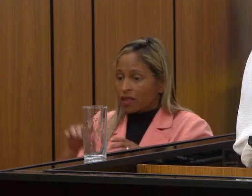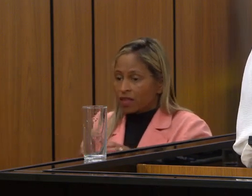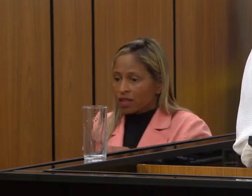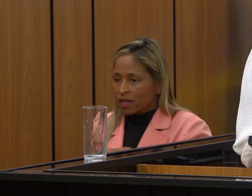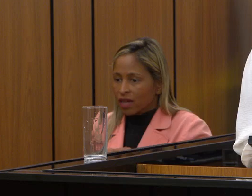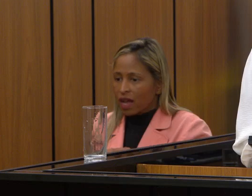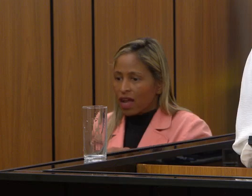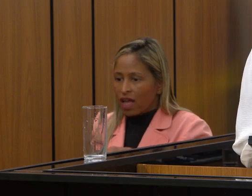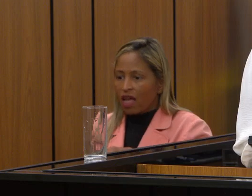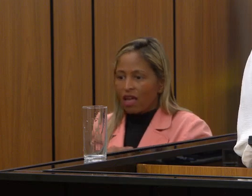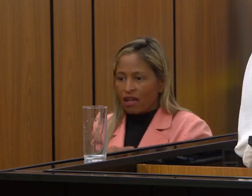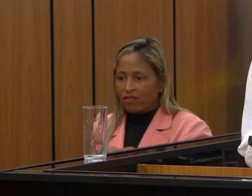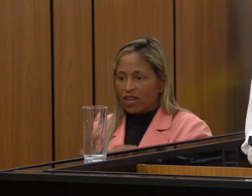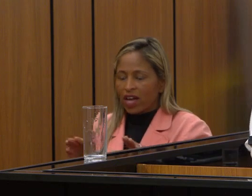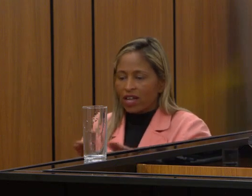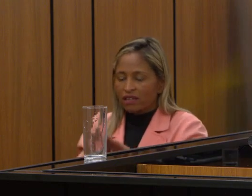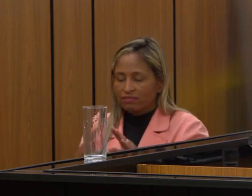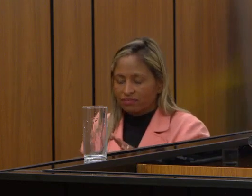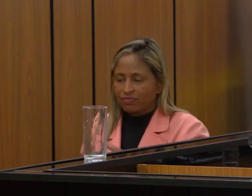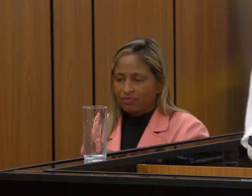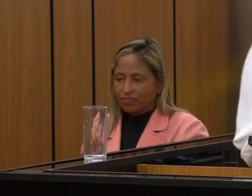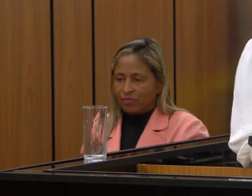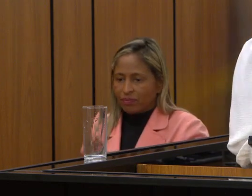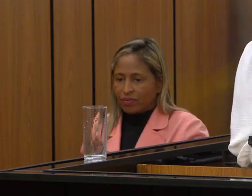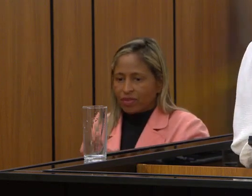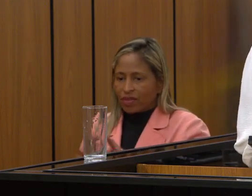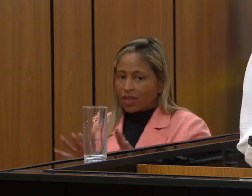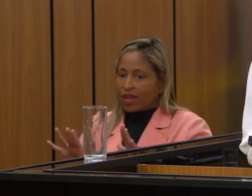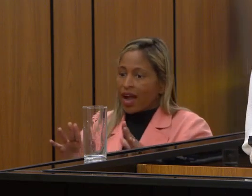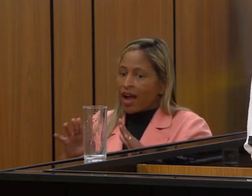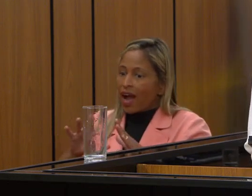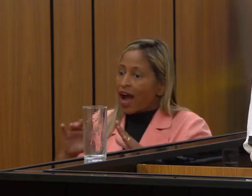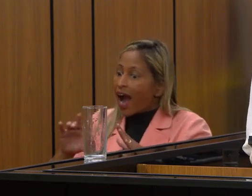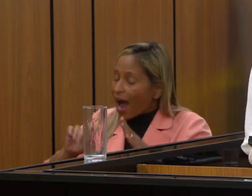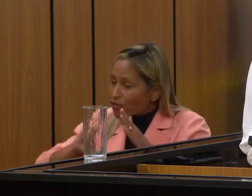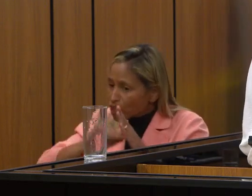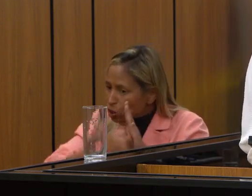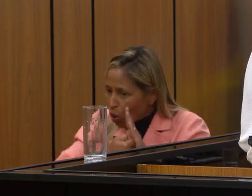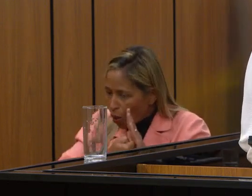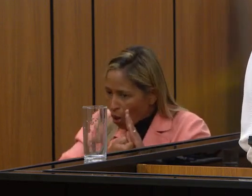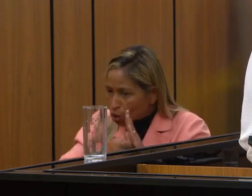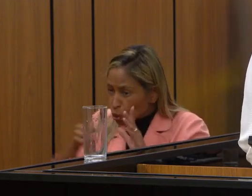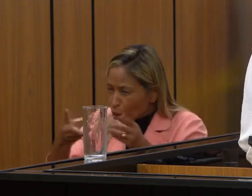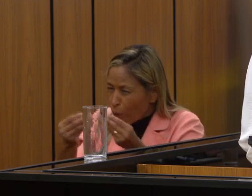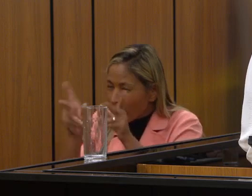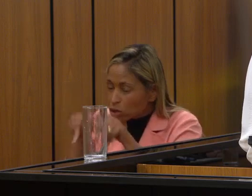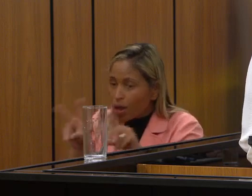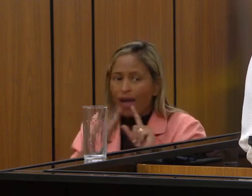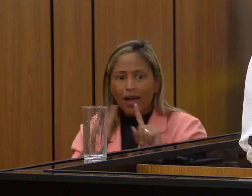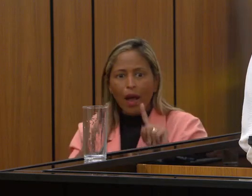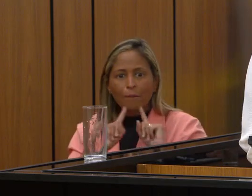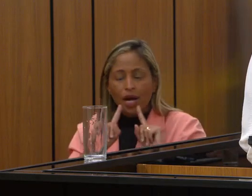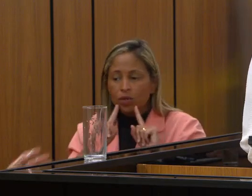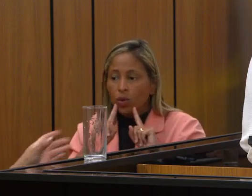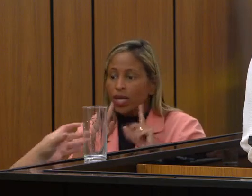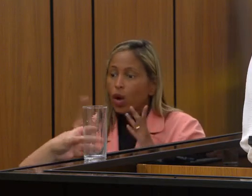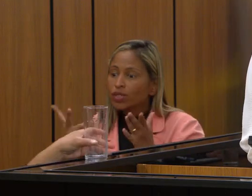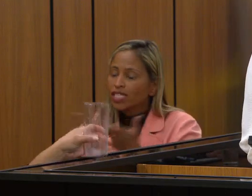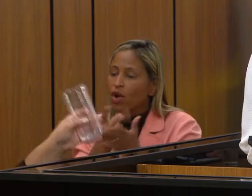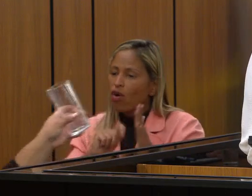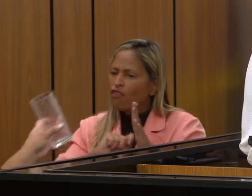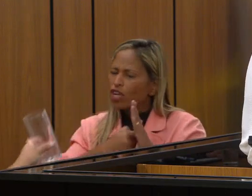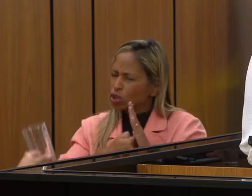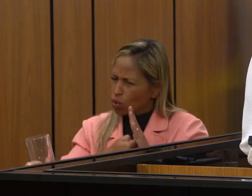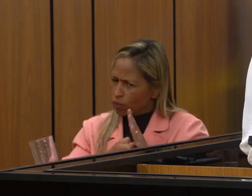as portas na madrugada anterior né do dia desse mesmo dia e aí foi aquele desespero todo